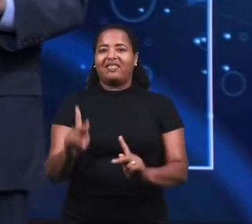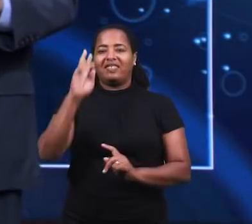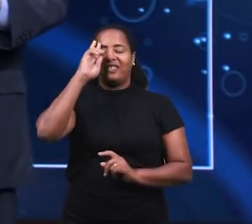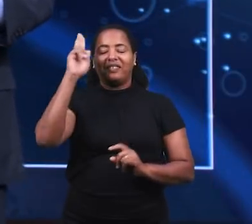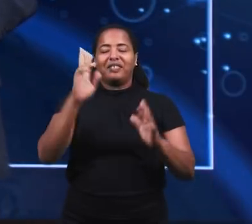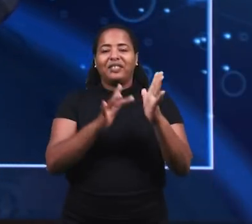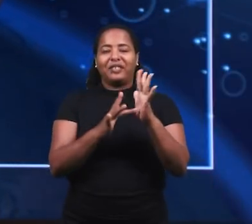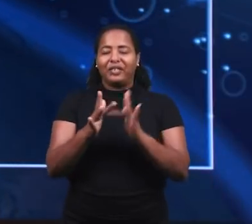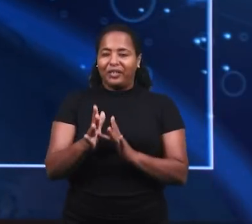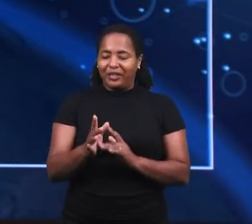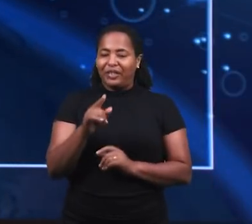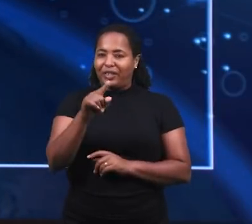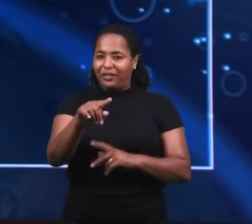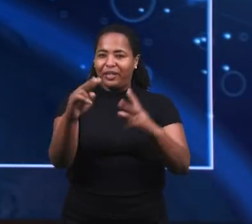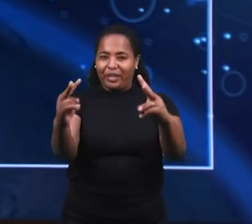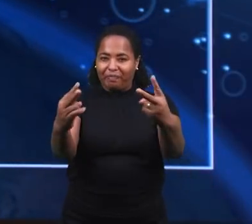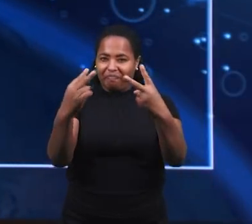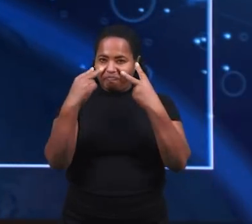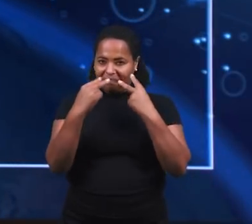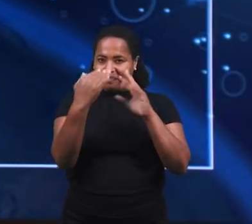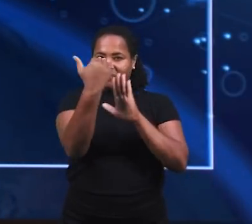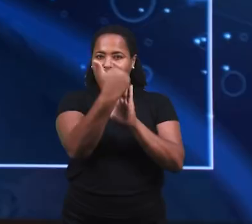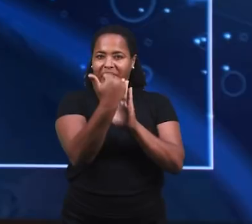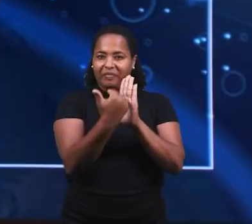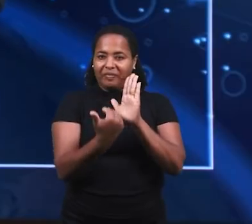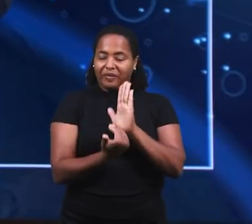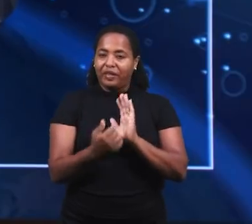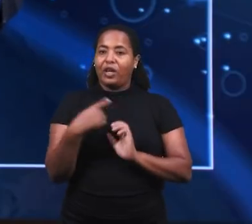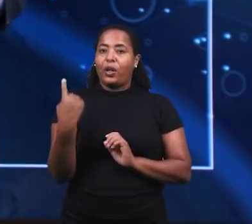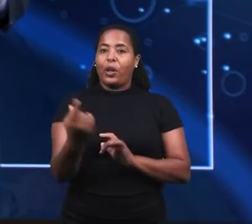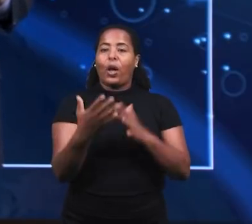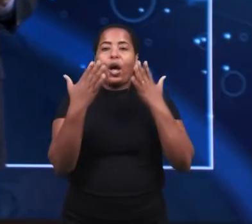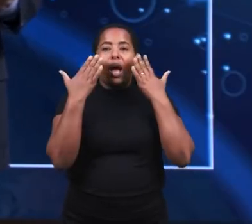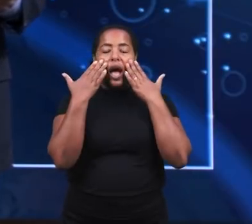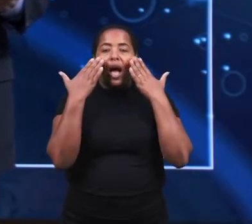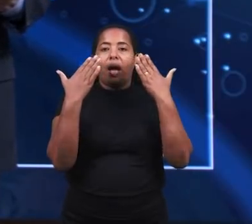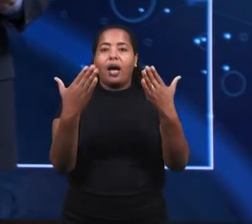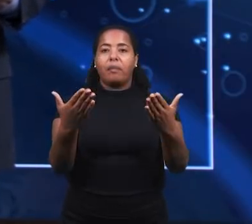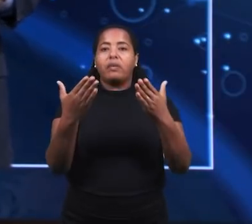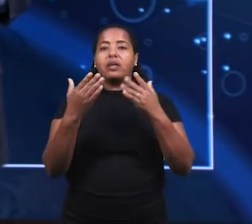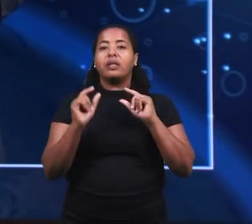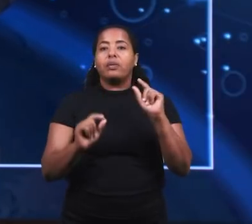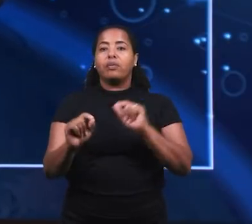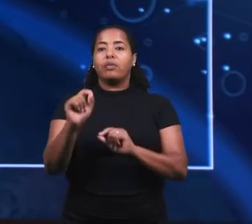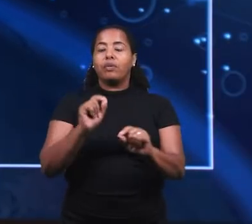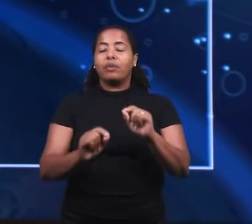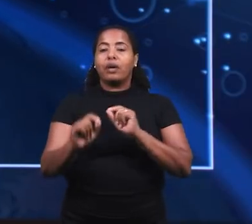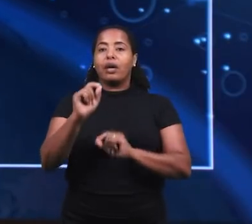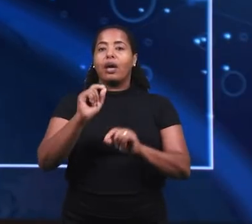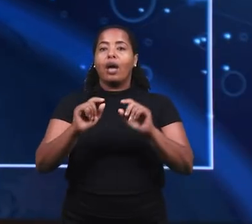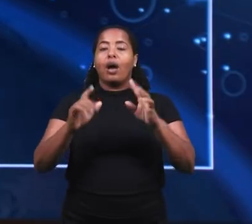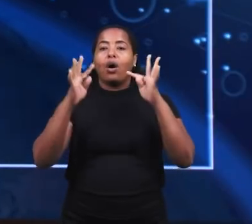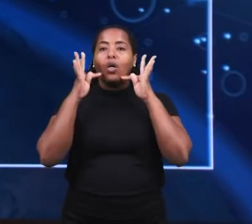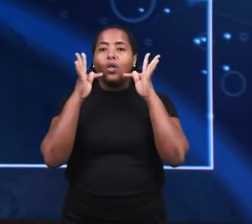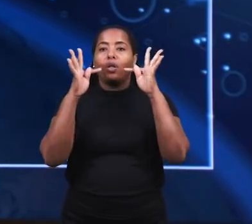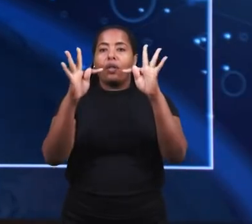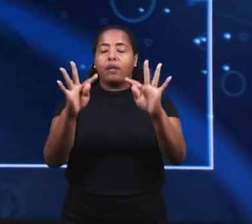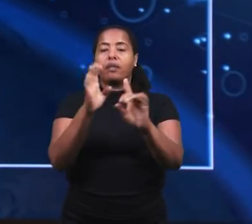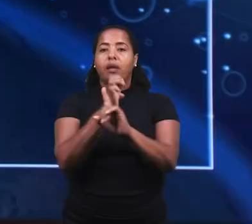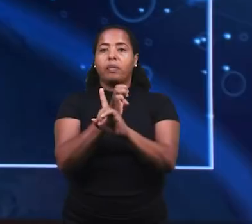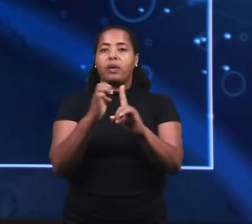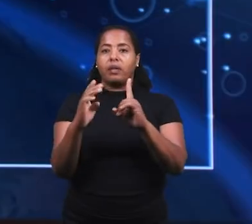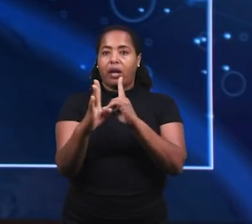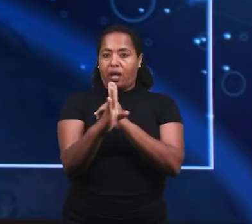quero cumprimentar a você com a paz do Senhor Jesus, você que está participando conosco dessa programação, onde nós apresentamos aqui